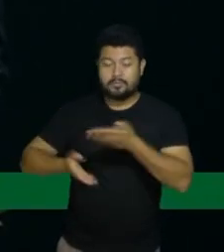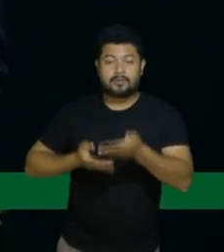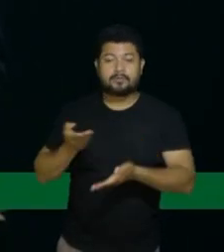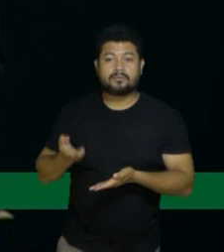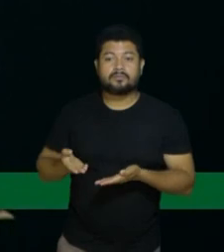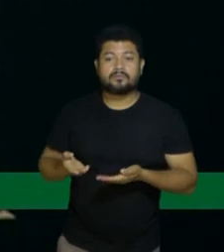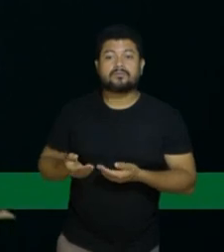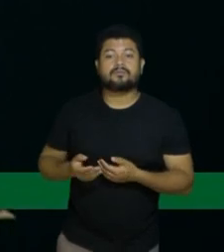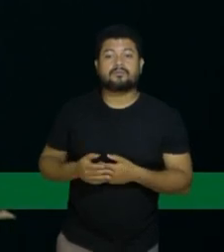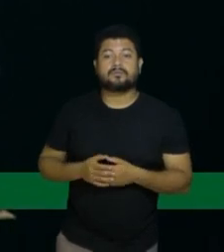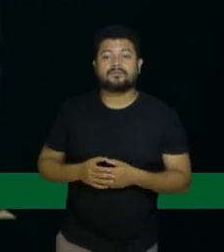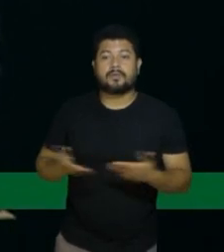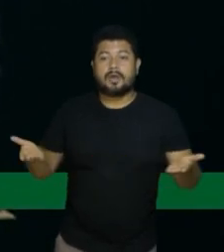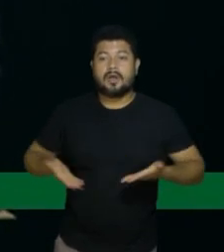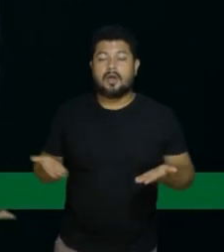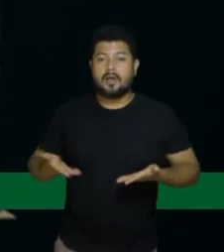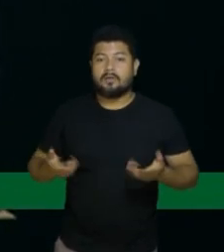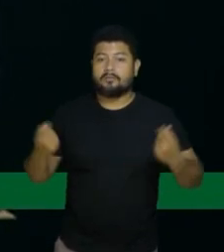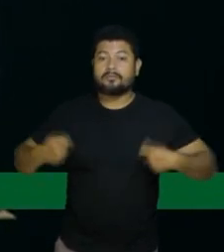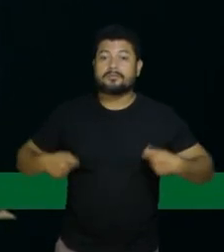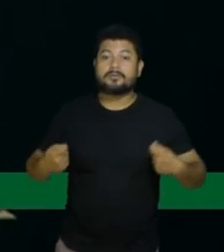e agora eu